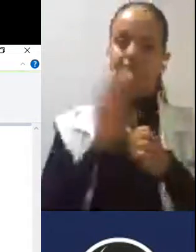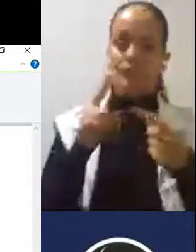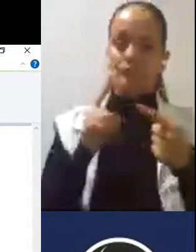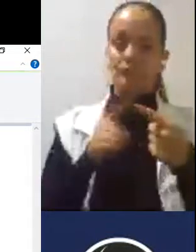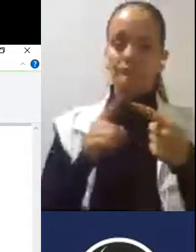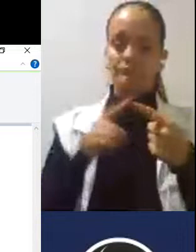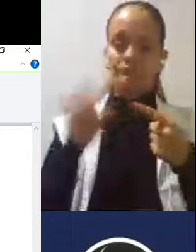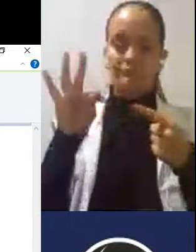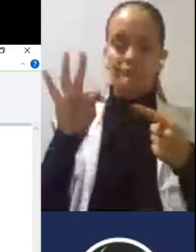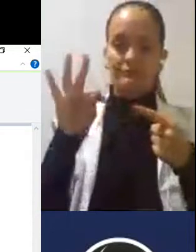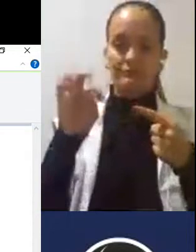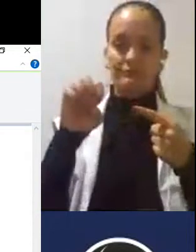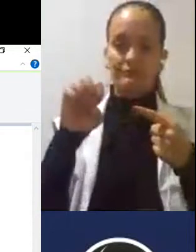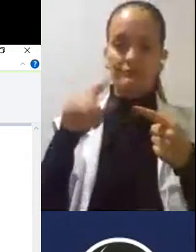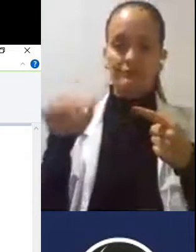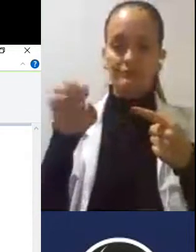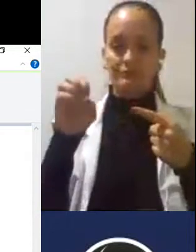tensão elétrica,